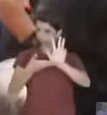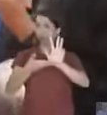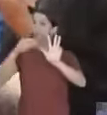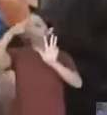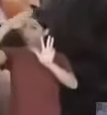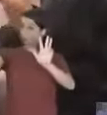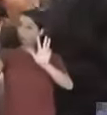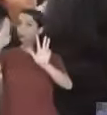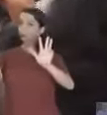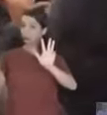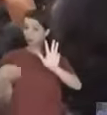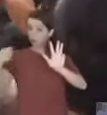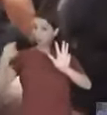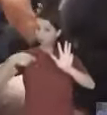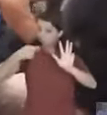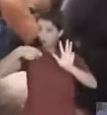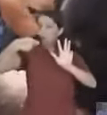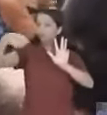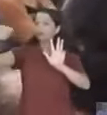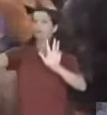merece outra vez